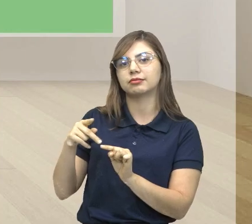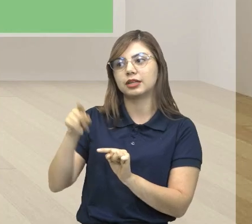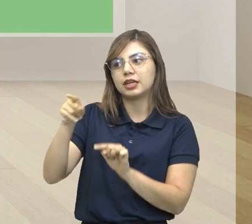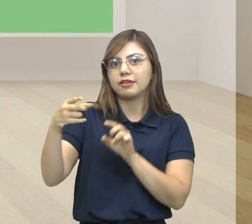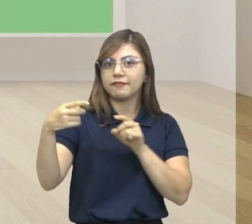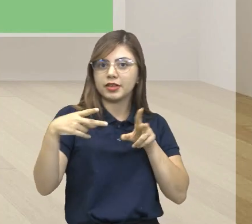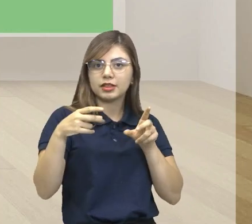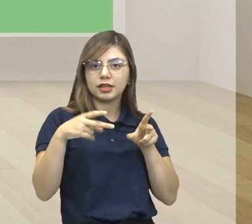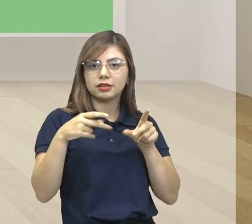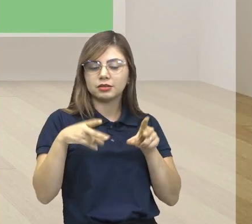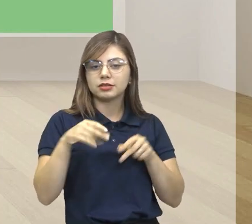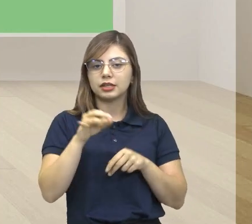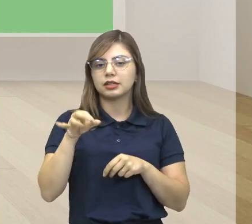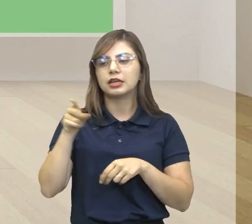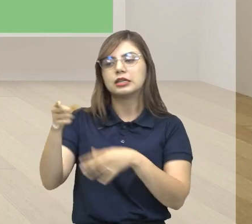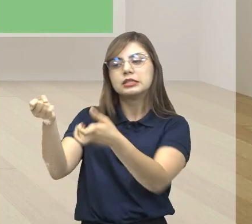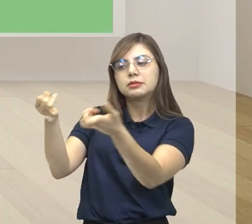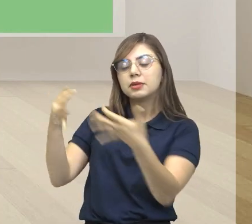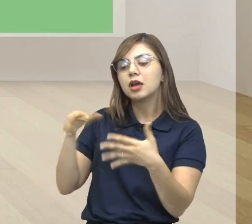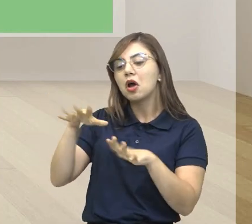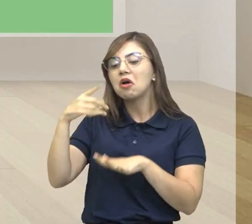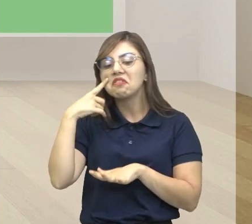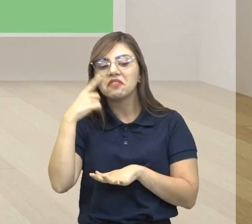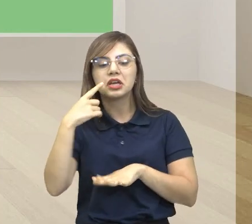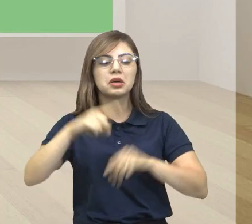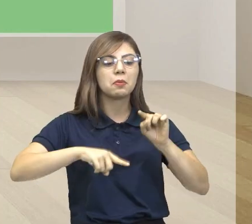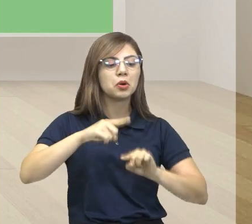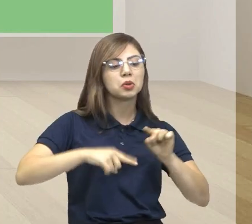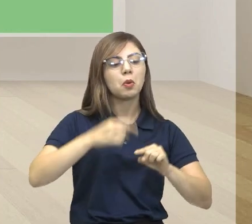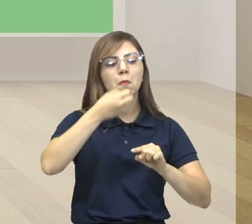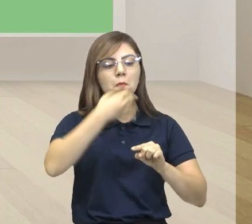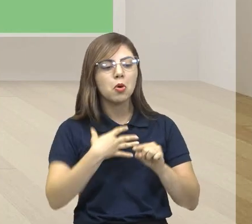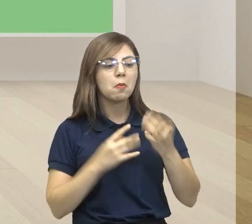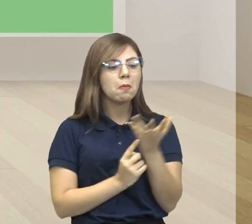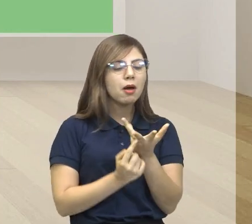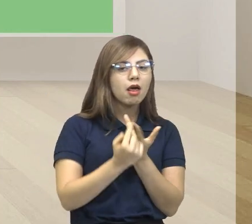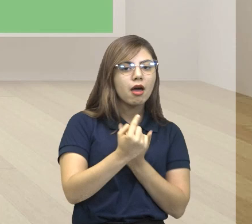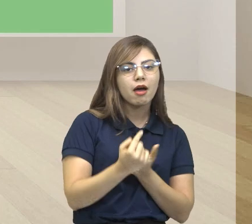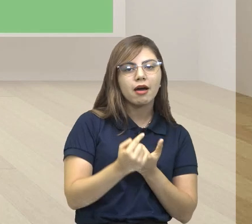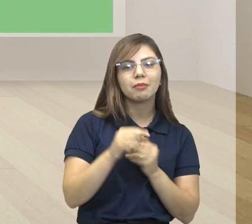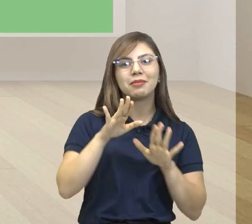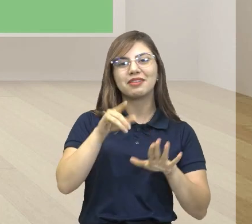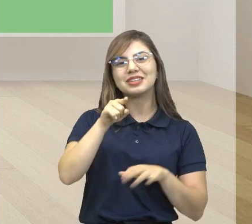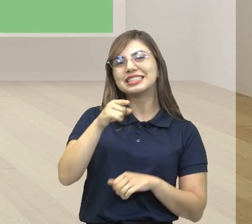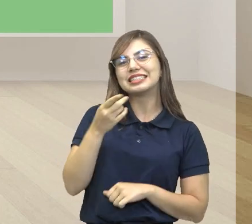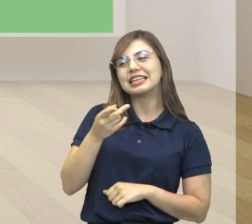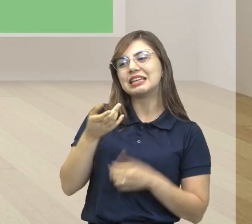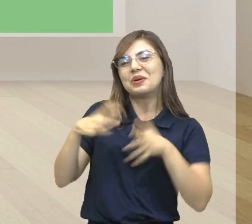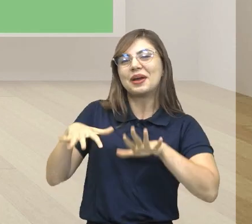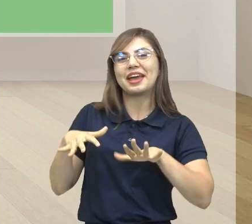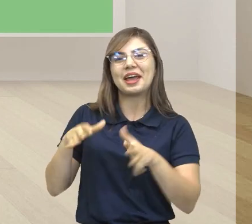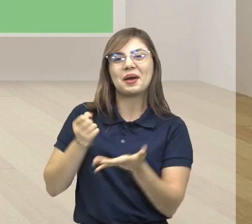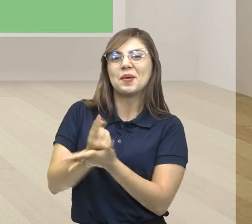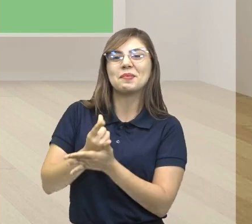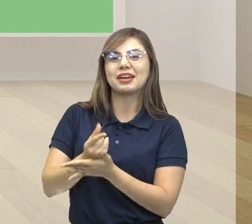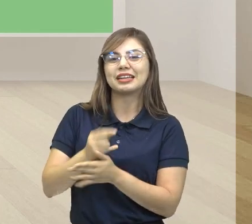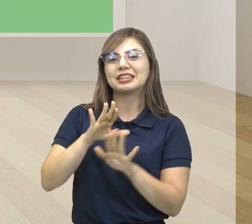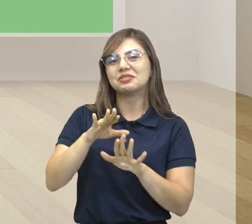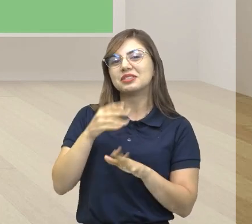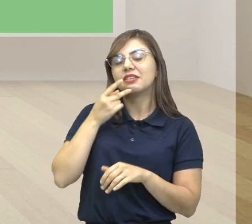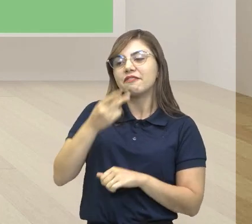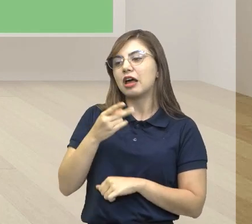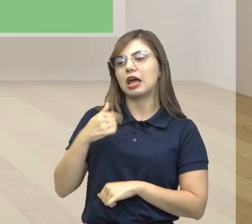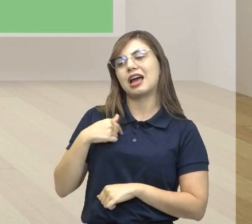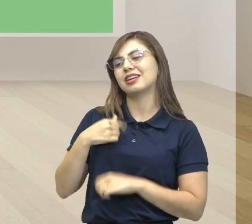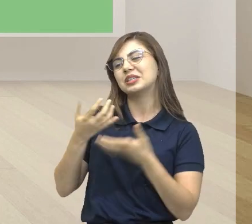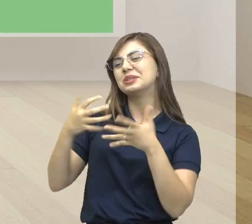ele explica ali o produto, te mostra, olha, esse produto faz isso, faz aquilo. Você não quer dizer que você não está afim de comprar. Você deveria dizer assim, não, eu não quero